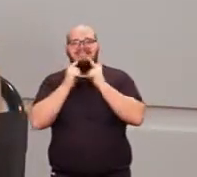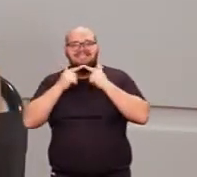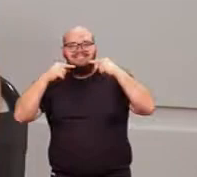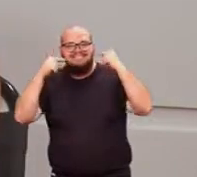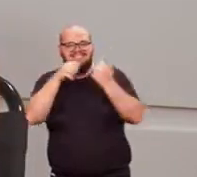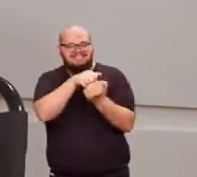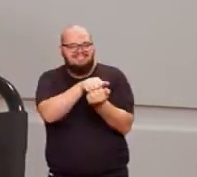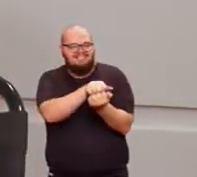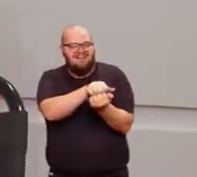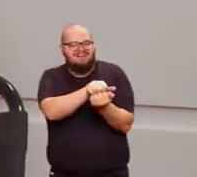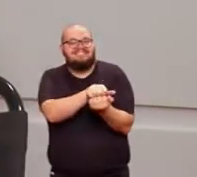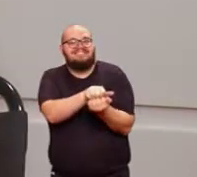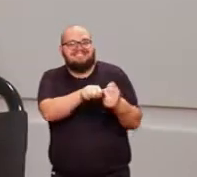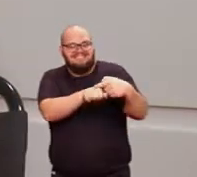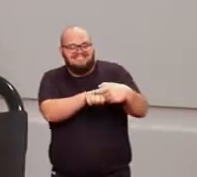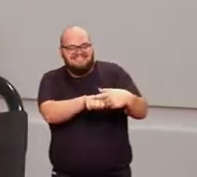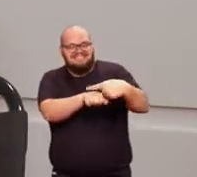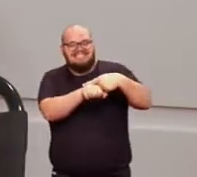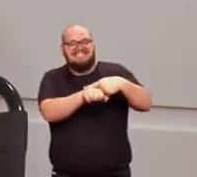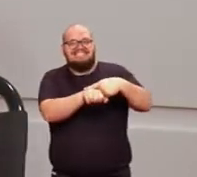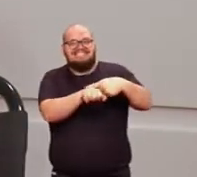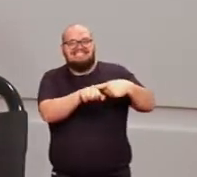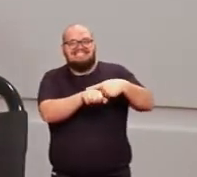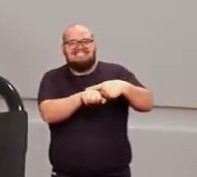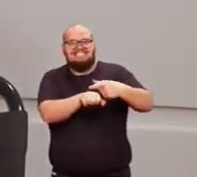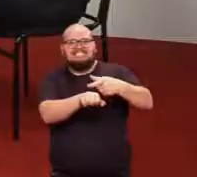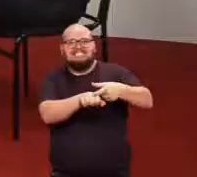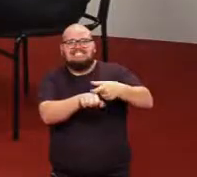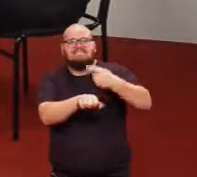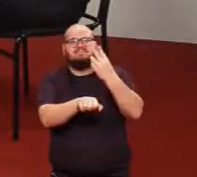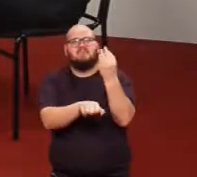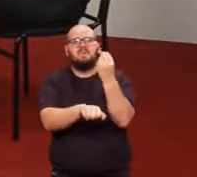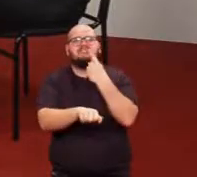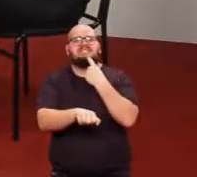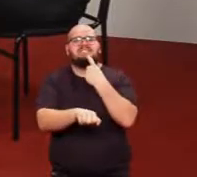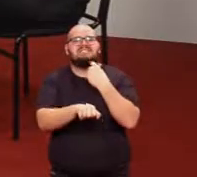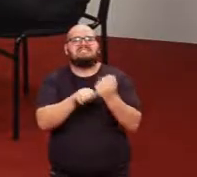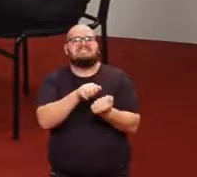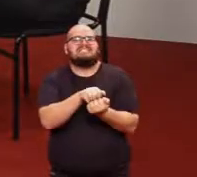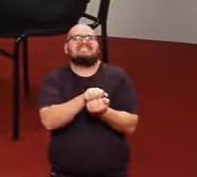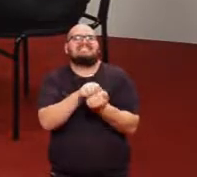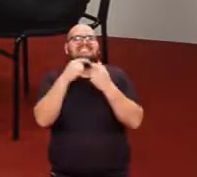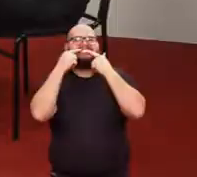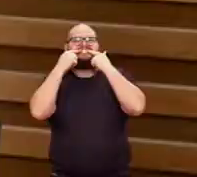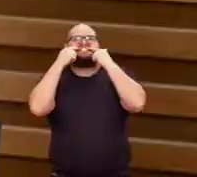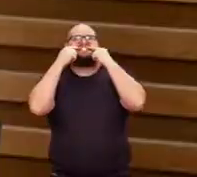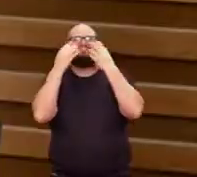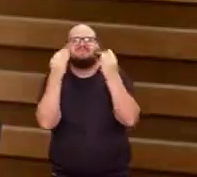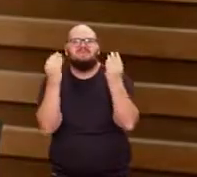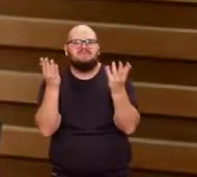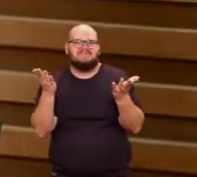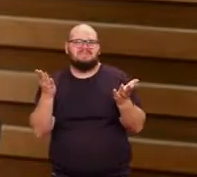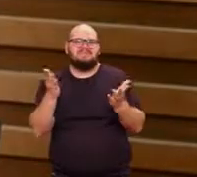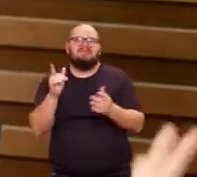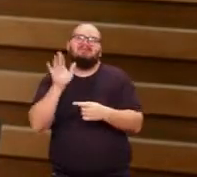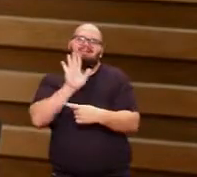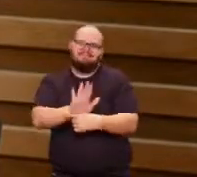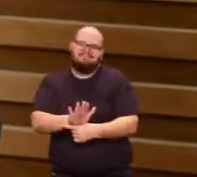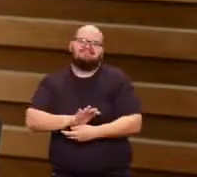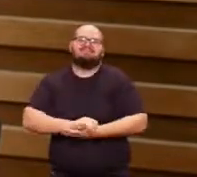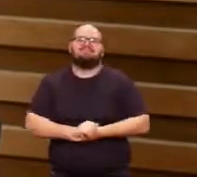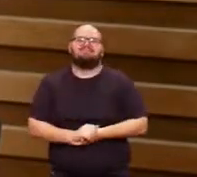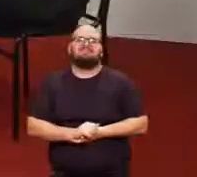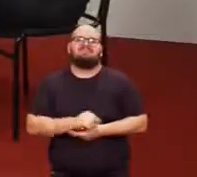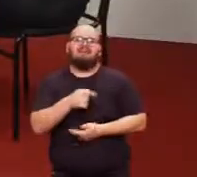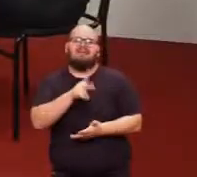e aparece um volume muito grande, uma altura muito grande de gengiva. O sorriso mostra os dentes e parte da gengiva. E parte